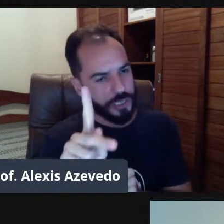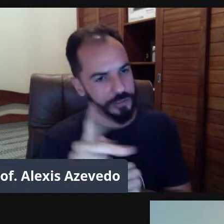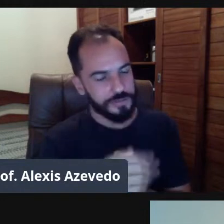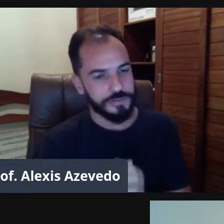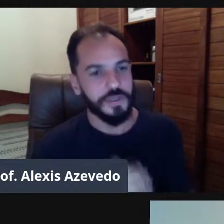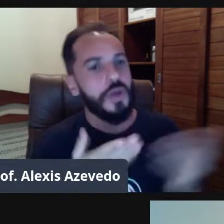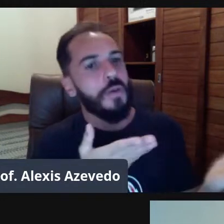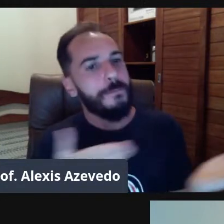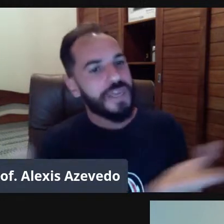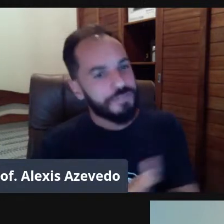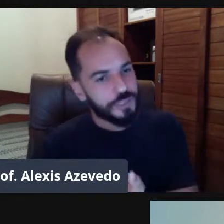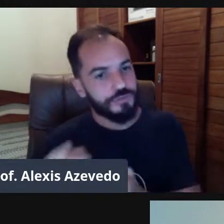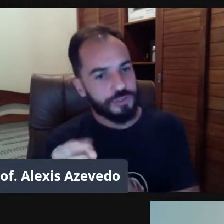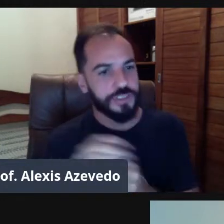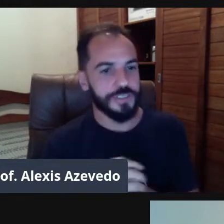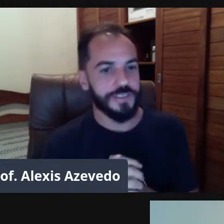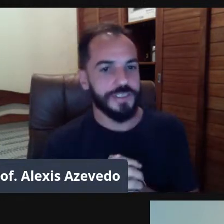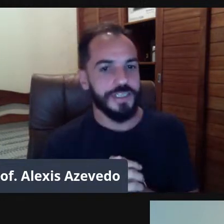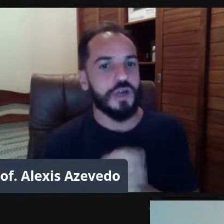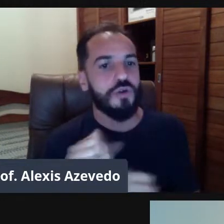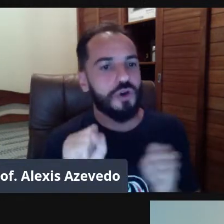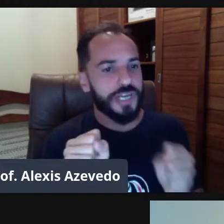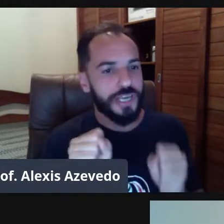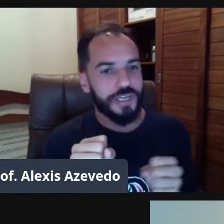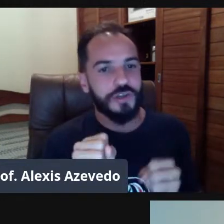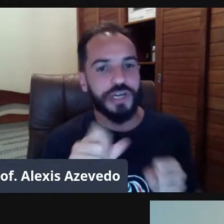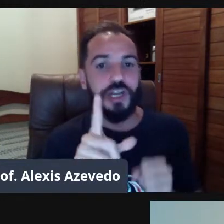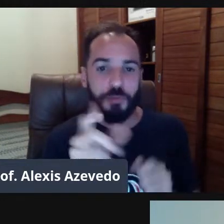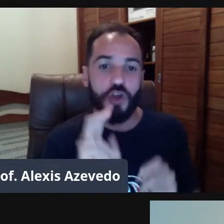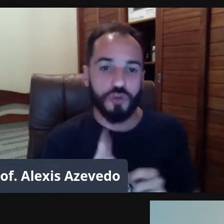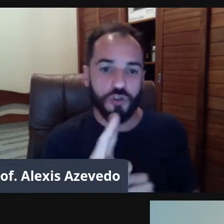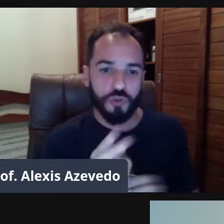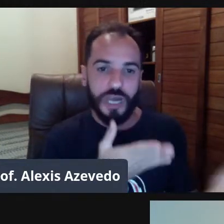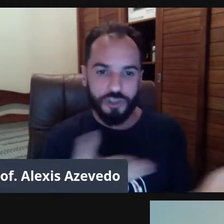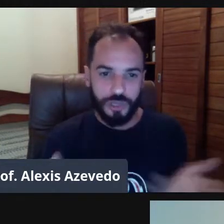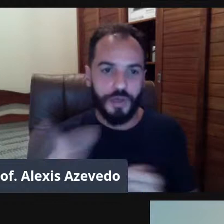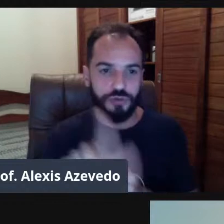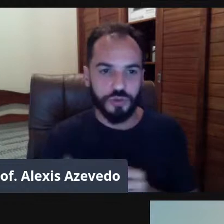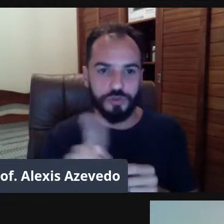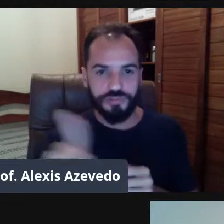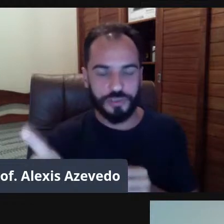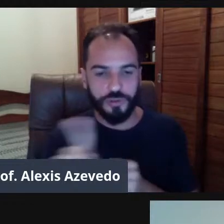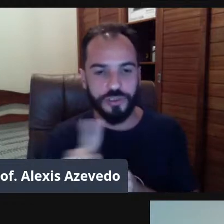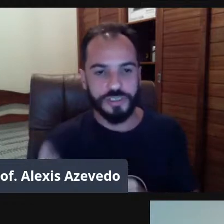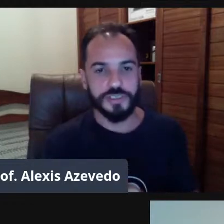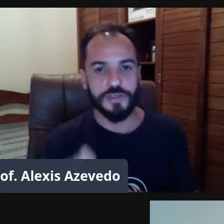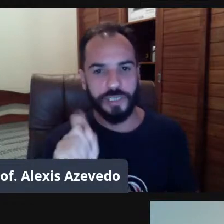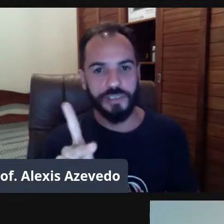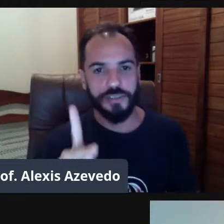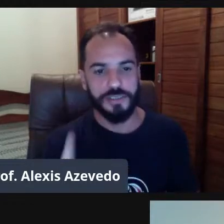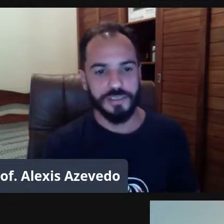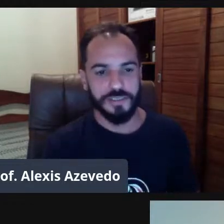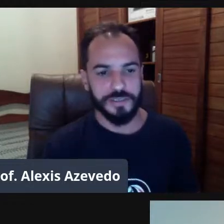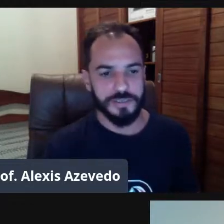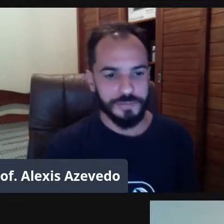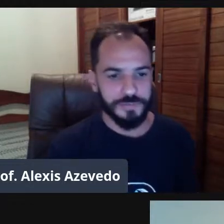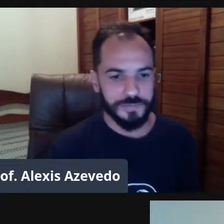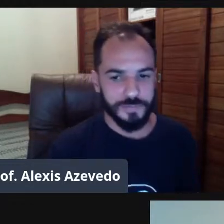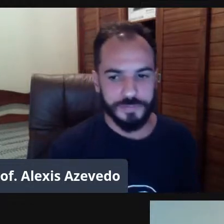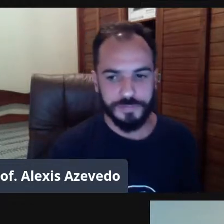ok? Bem-vindo você. Então, Lorena, pode continuar, chamar os outros professores.